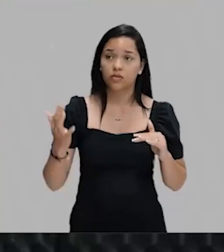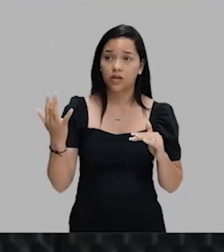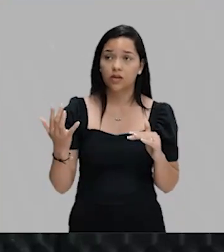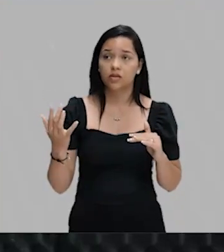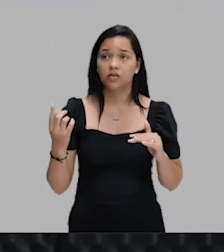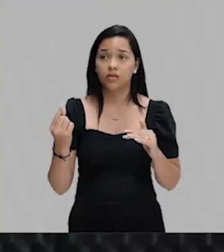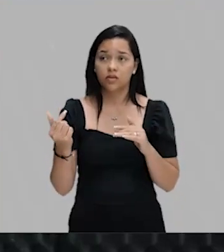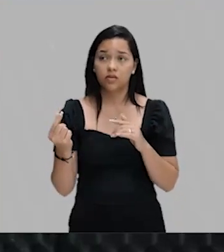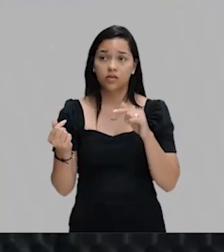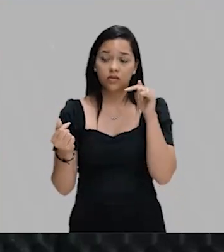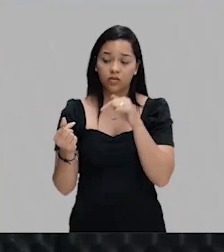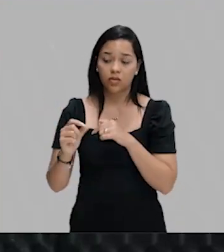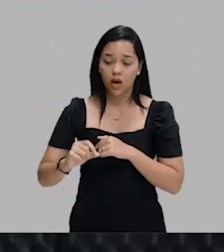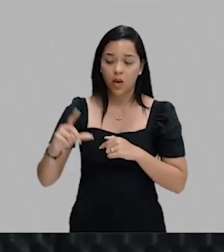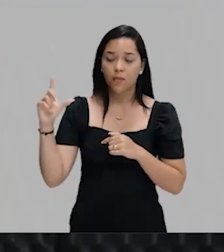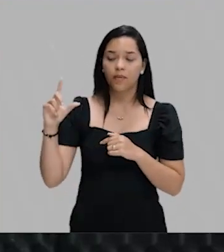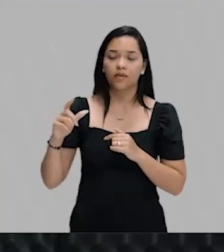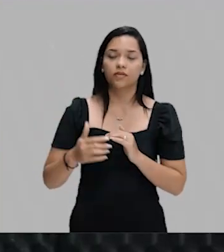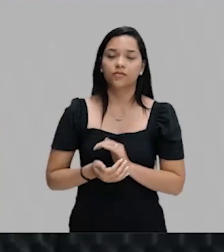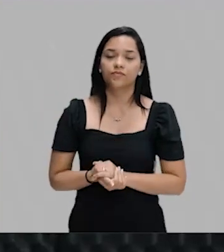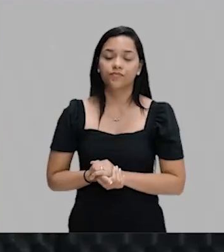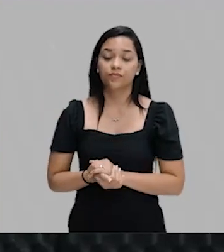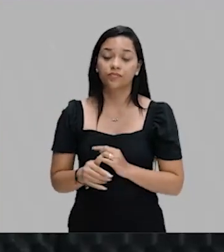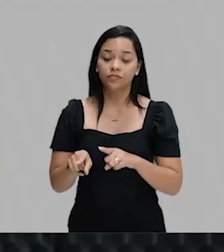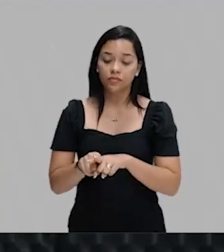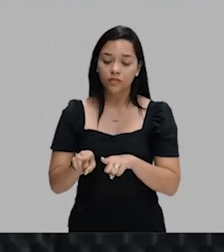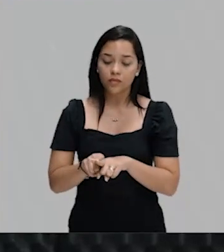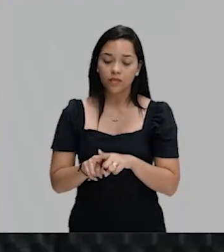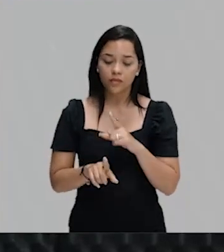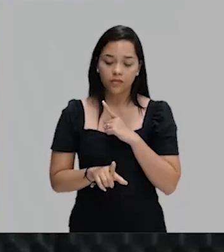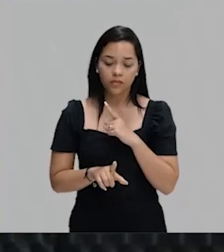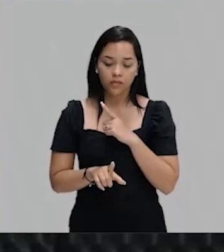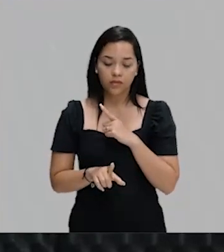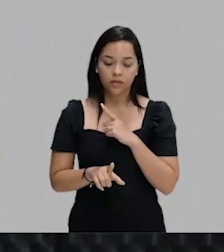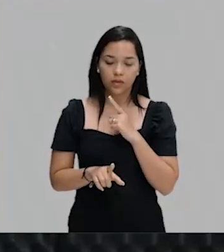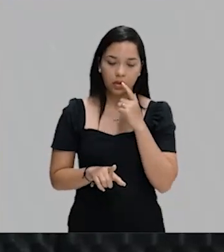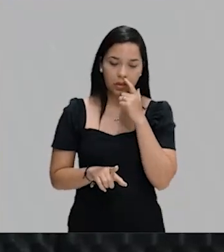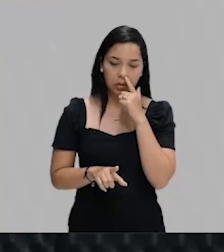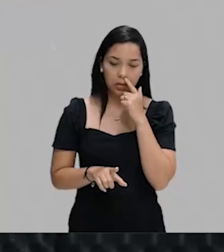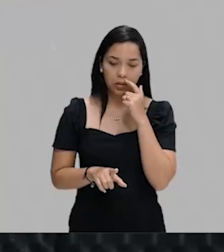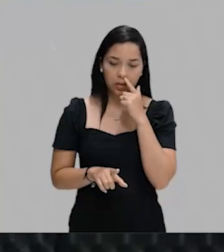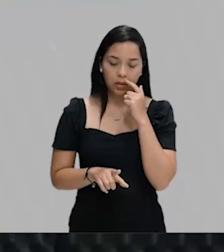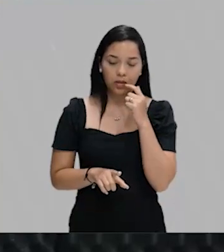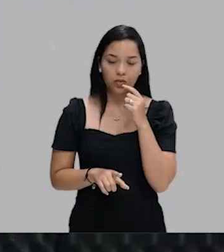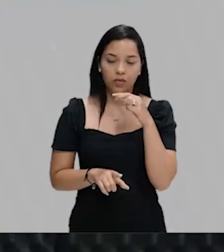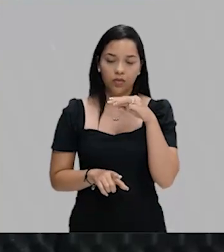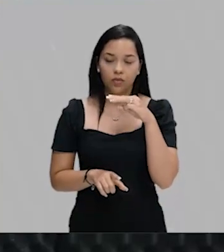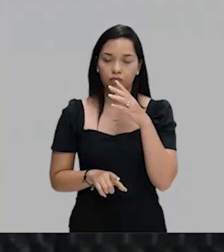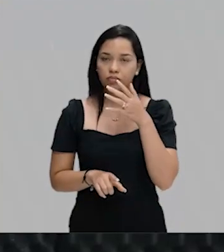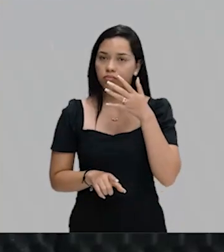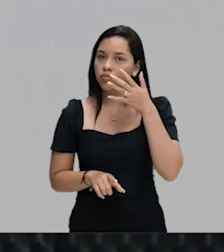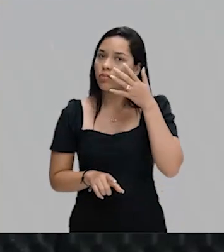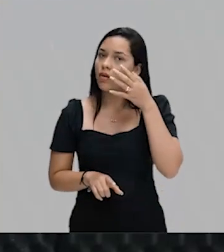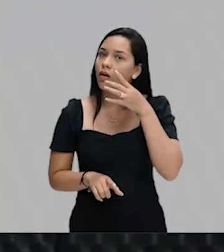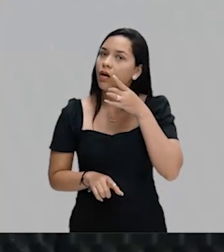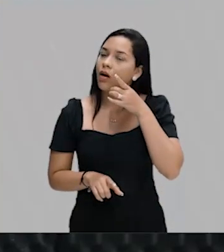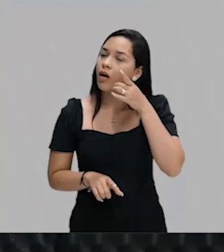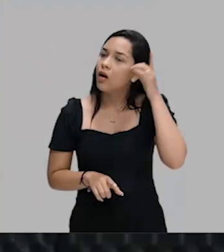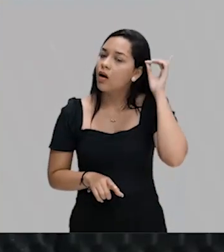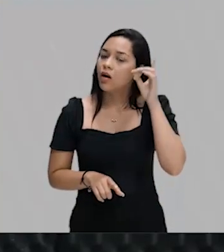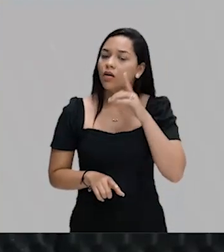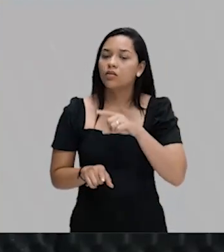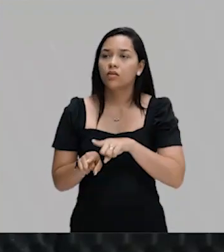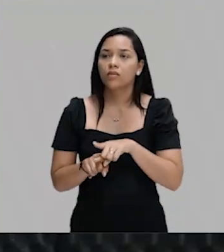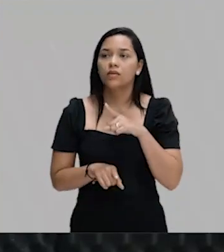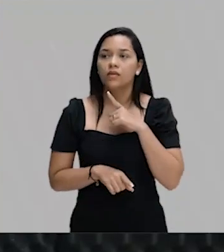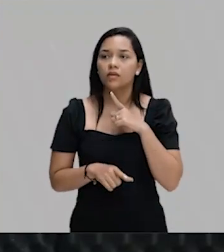lucro? Ele aumenta, galera, tá? Inclusive, o ex-presidente norte-americano Donald Trump, ele estava ameaçando, né, de